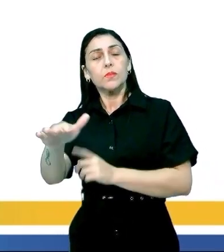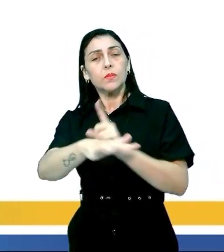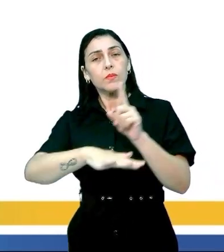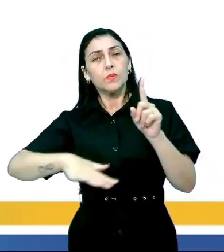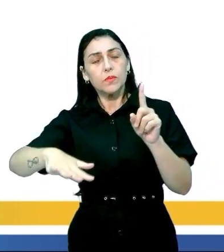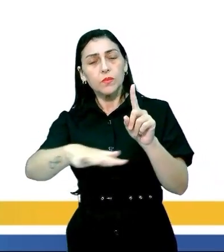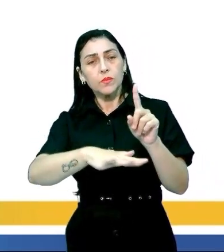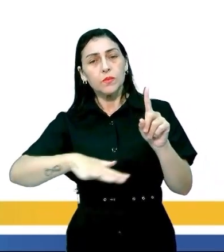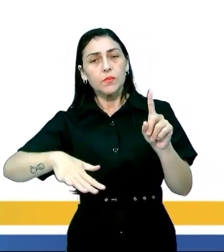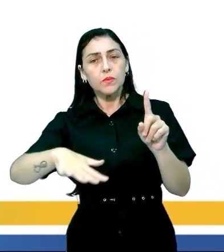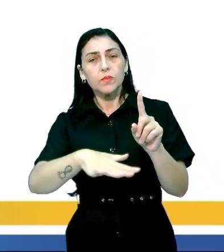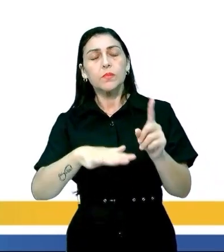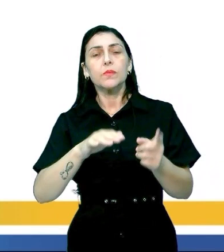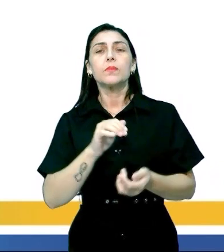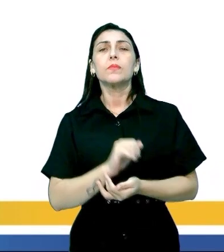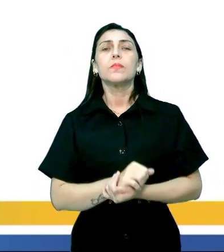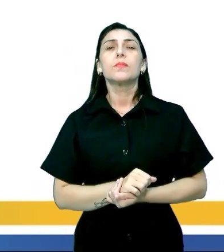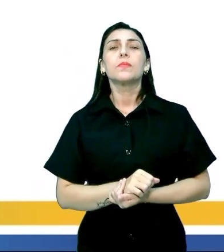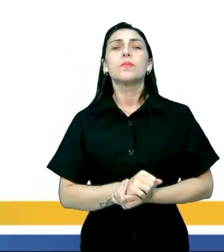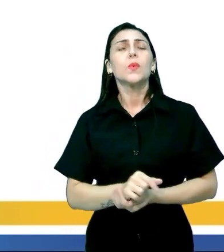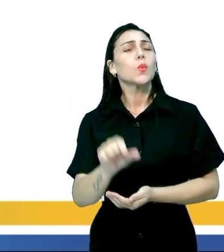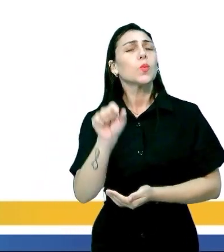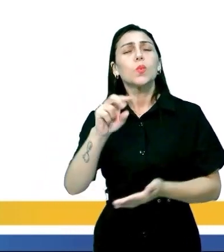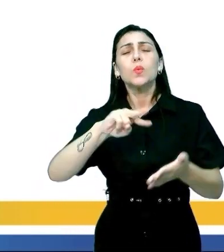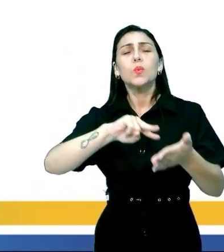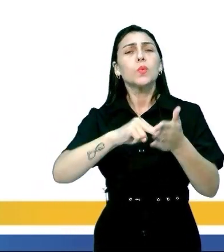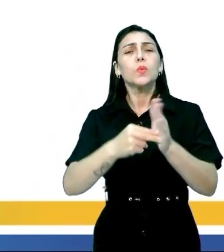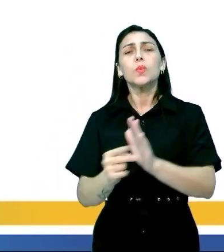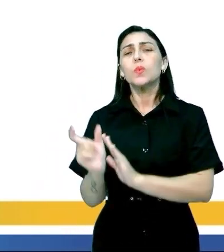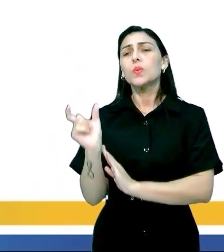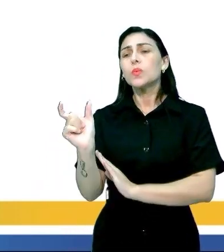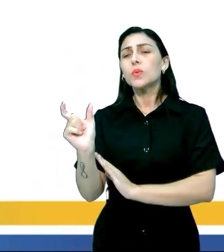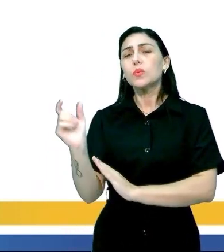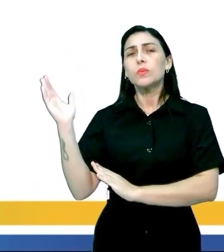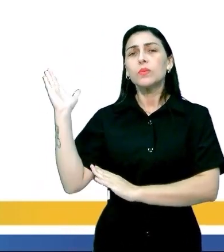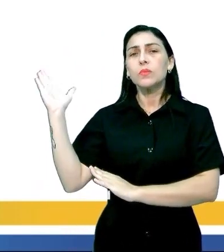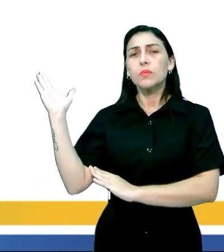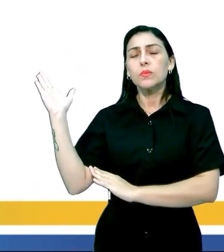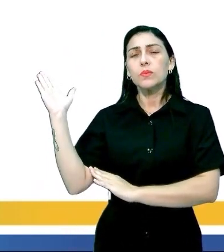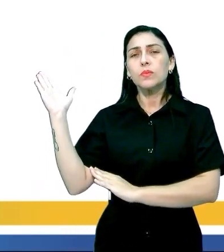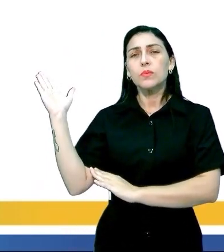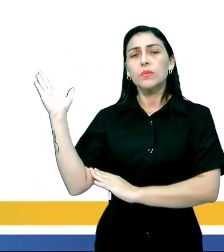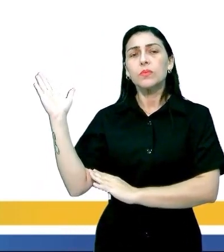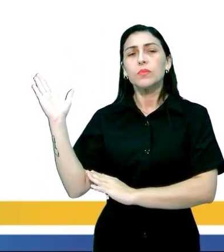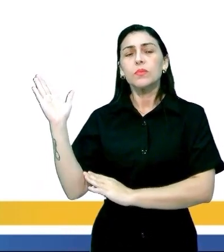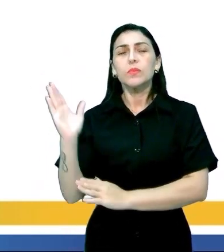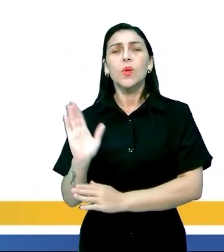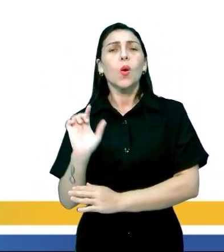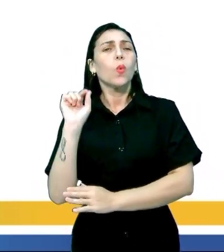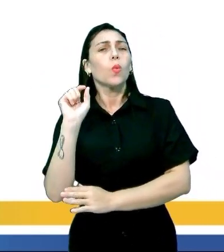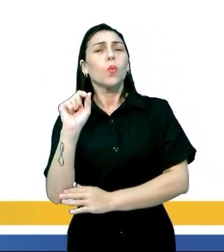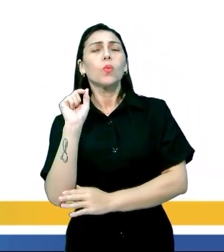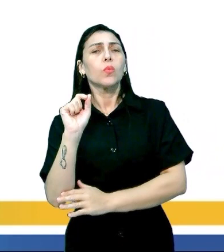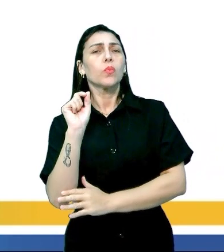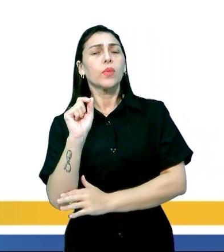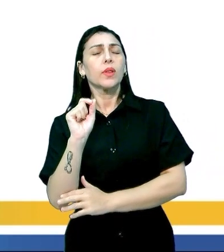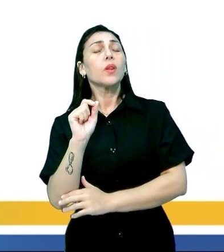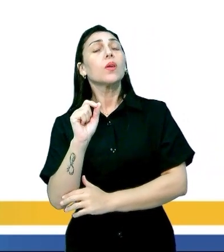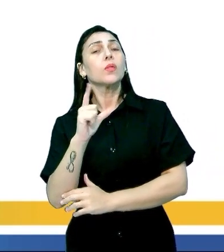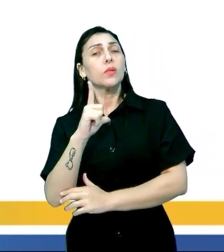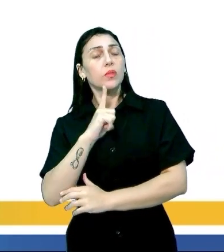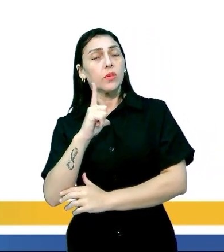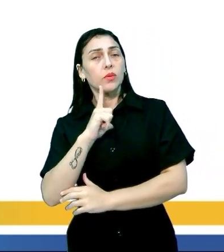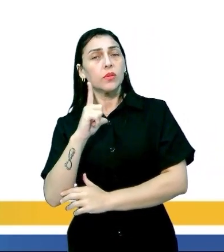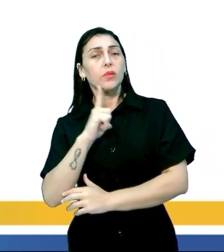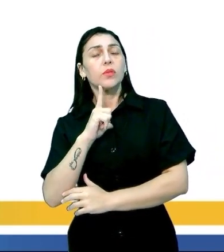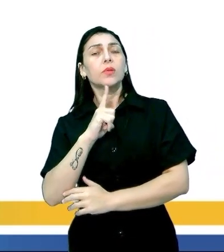estratificação social. O que é que significa esse conceito? A que é que ele se reporta quando nós